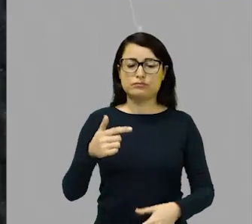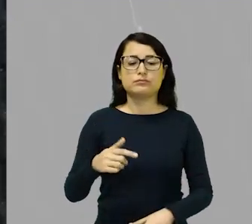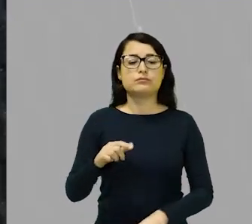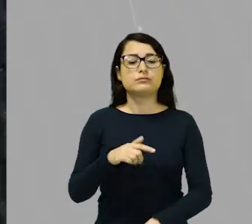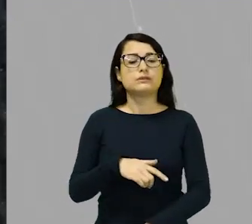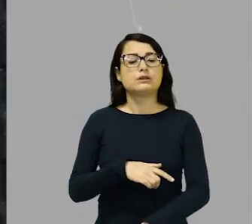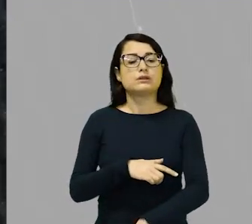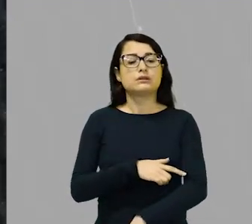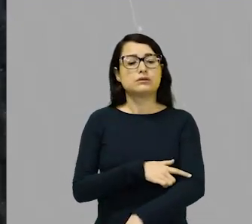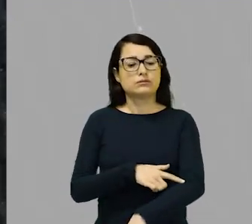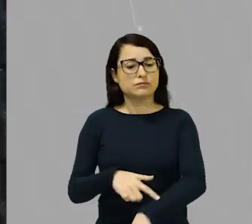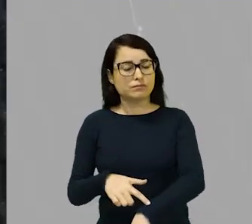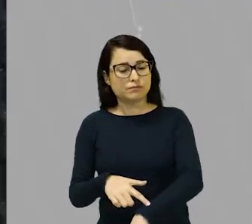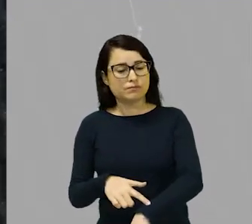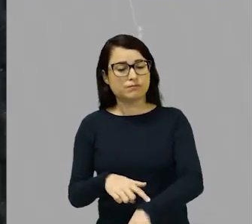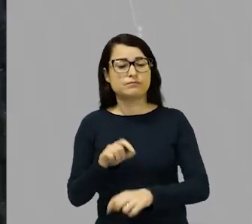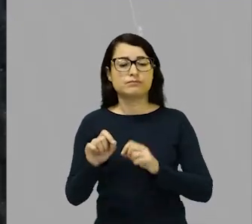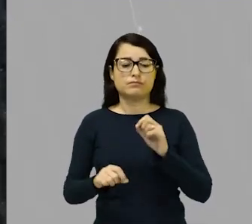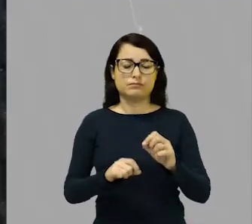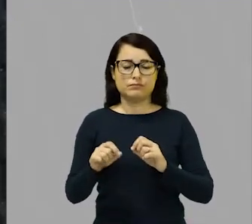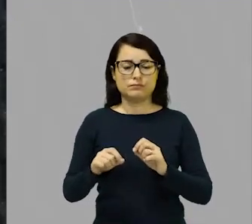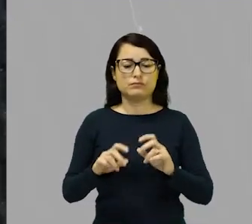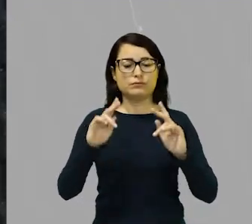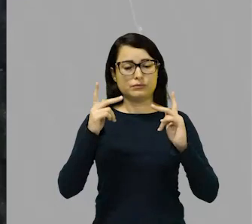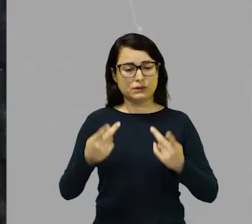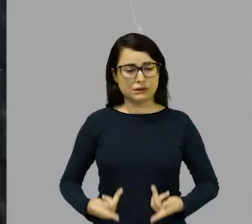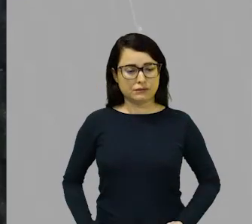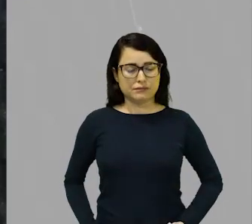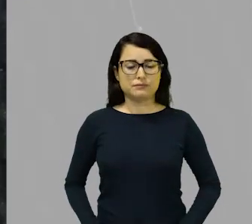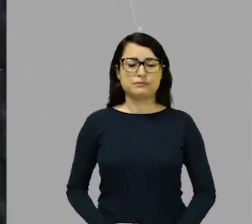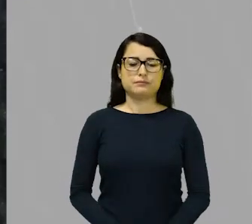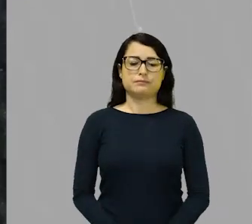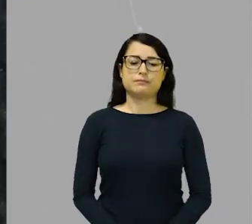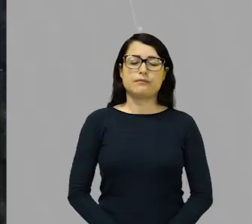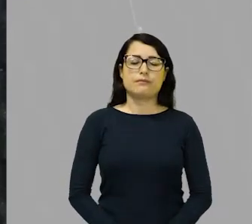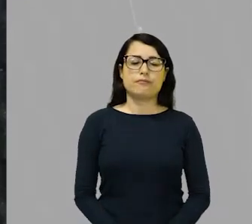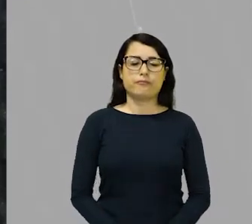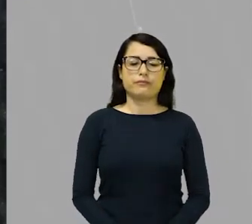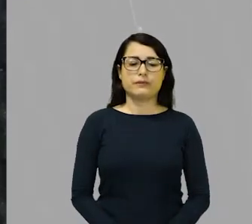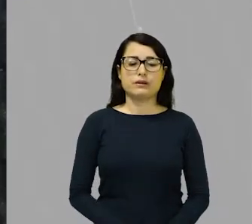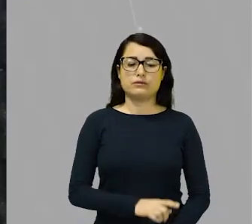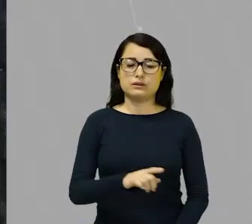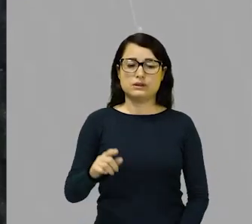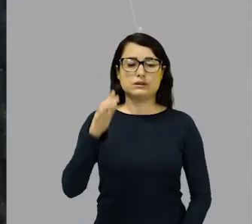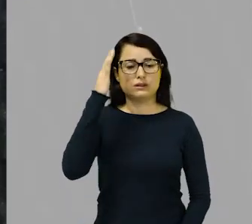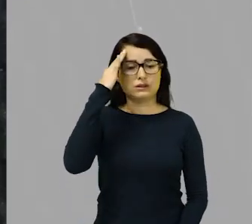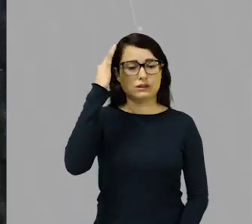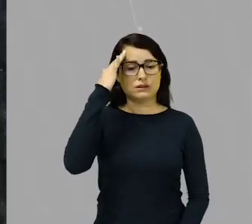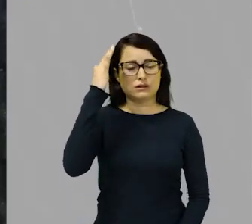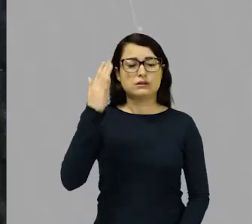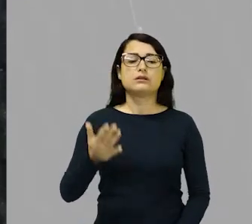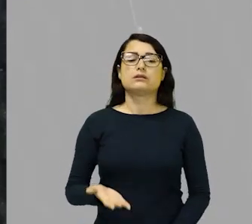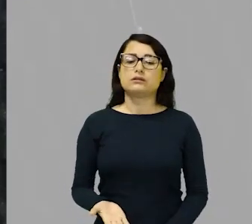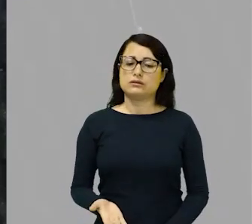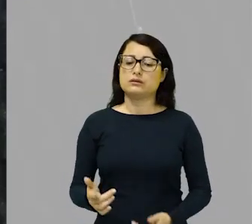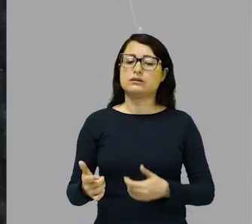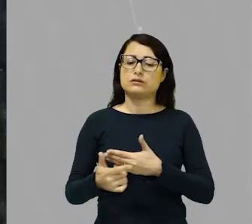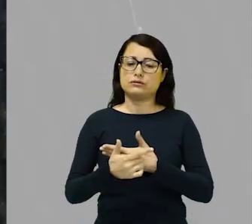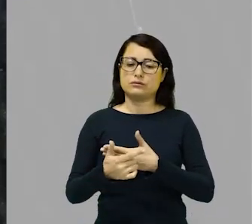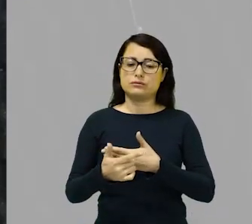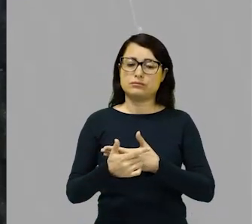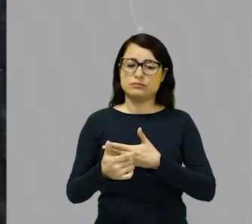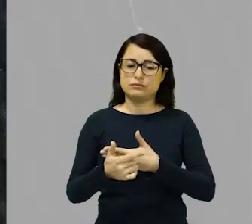isso é uma atividade eminentemente humana. Certo? Então você já entendeu aqui quais as